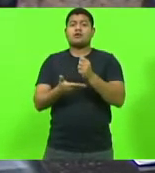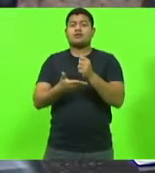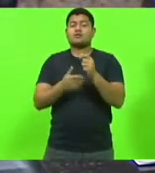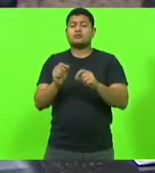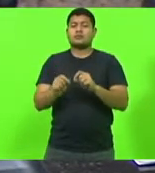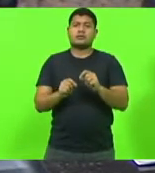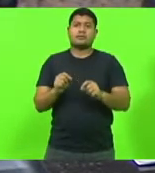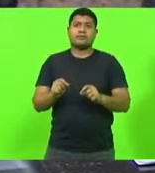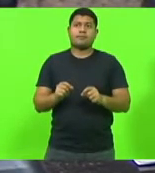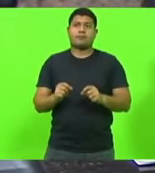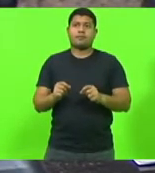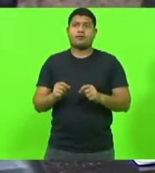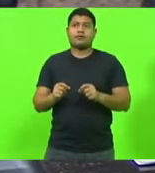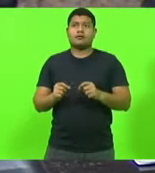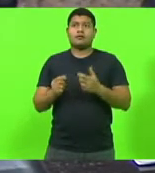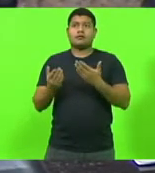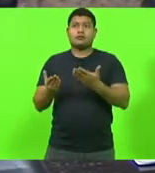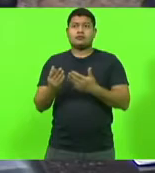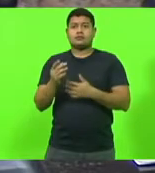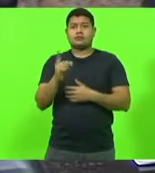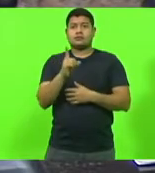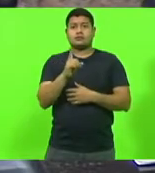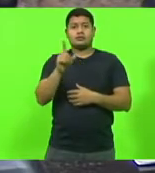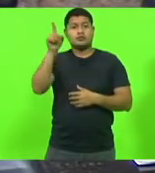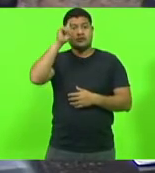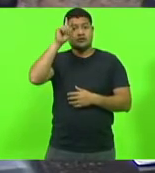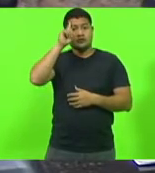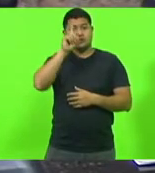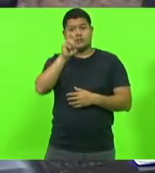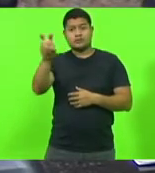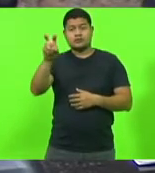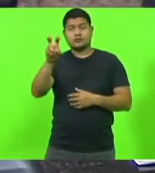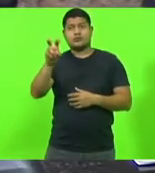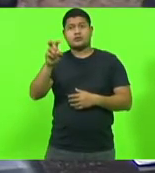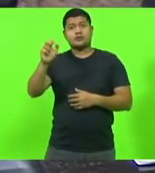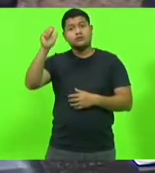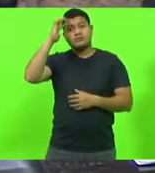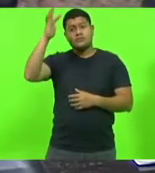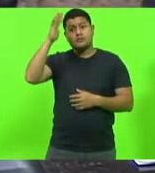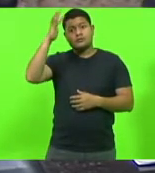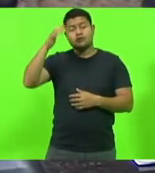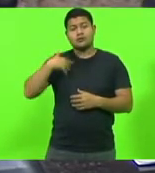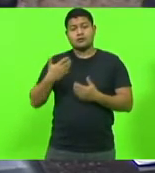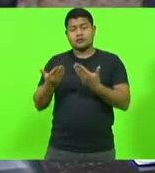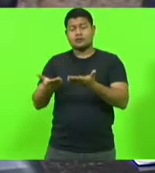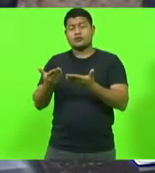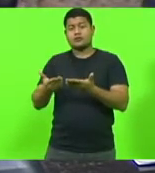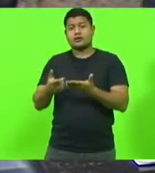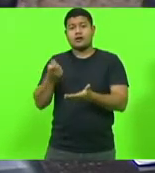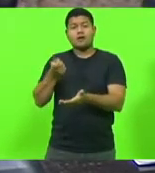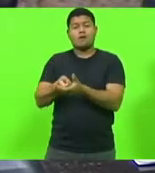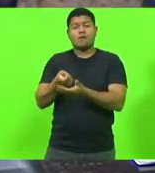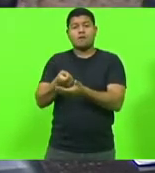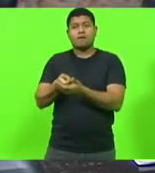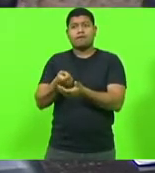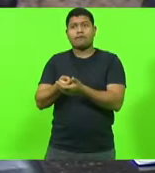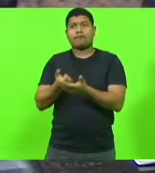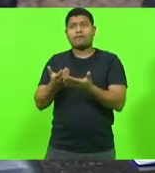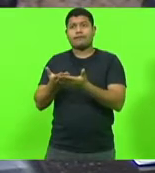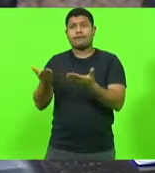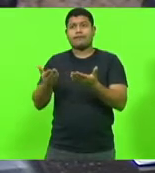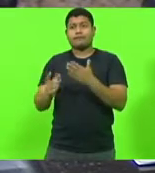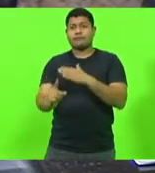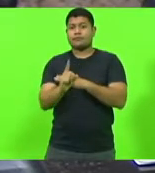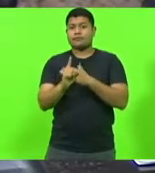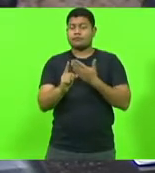em cima de um preço médio de 15 dias daquilo que se imagina que vai ser cobrado para o consumidor. E, em cima